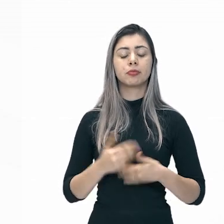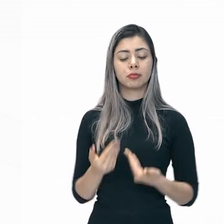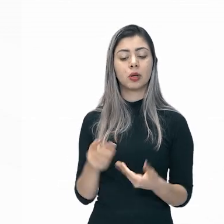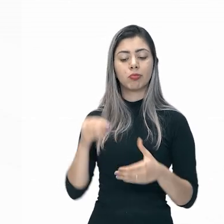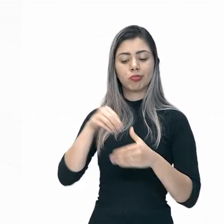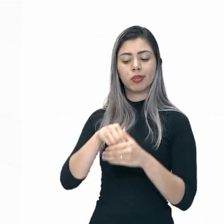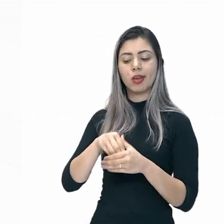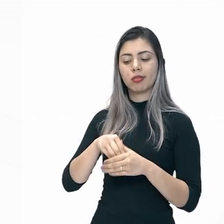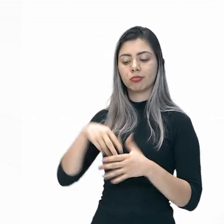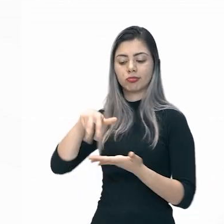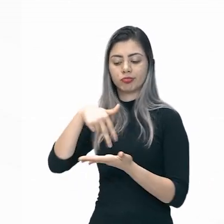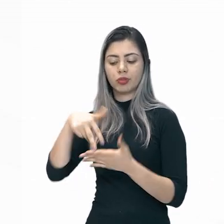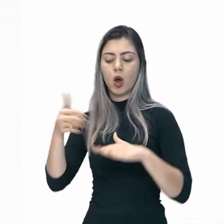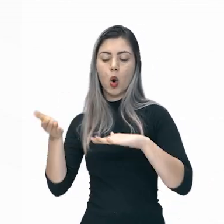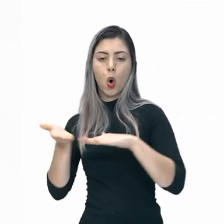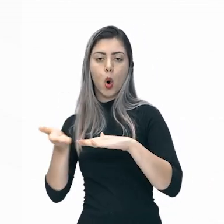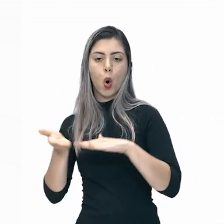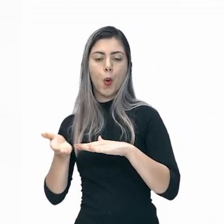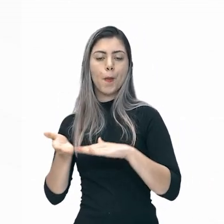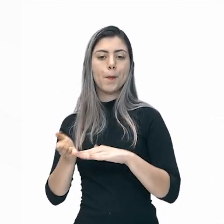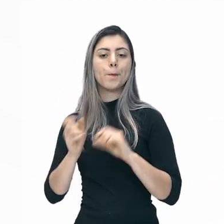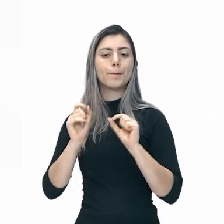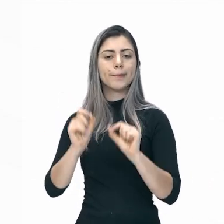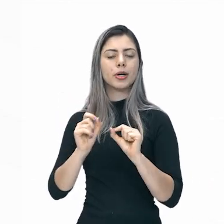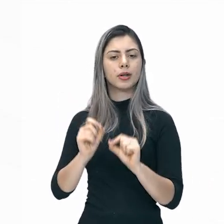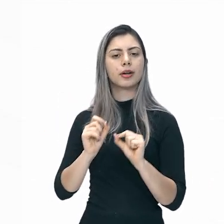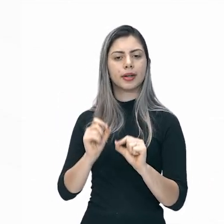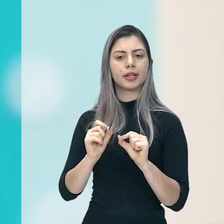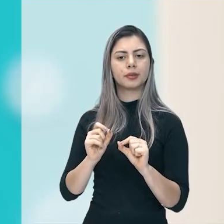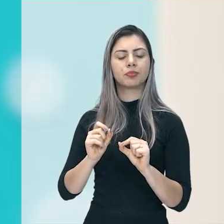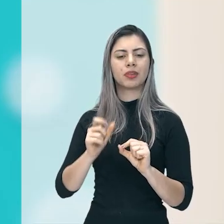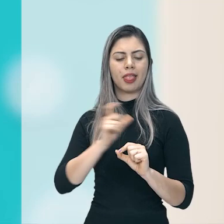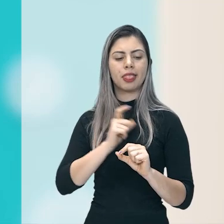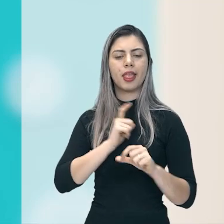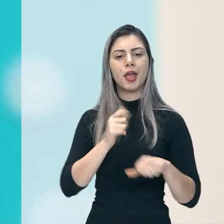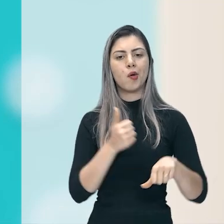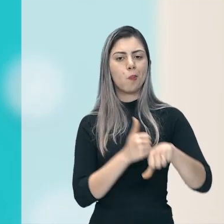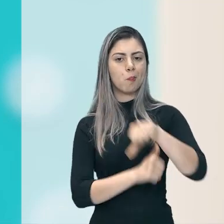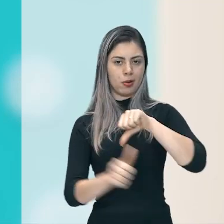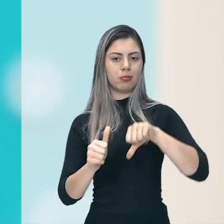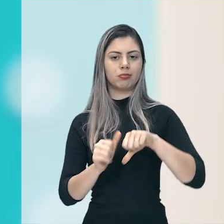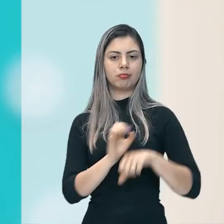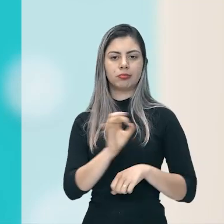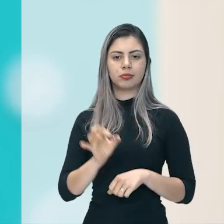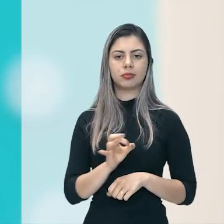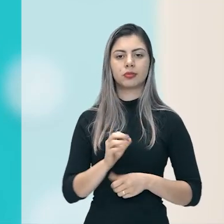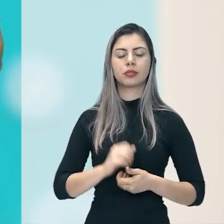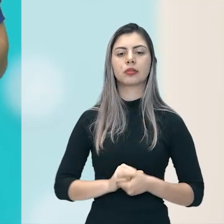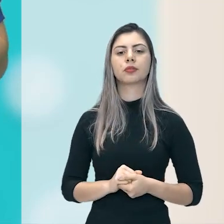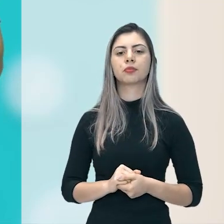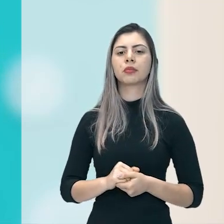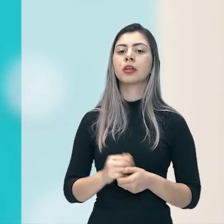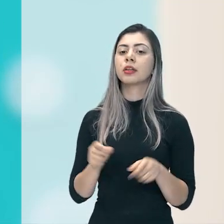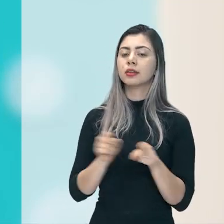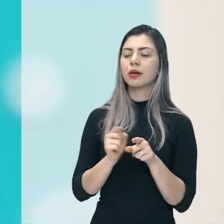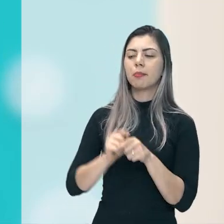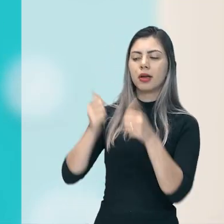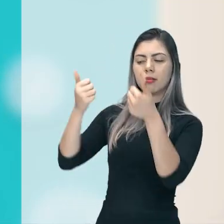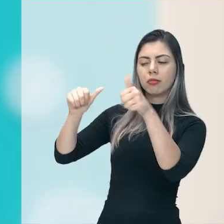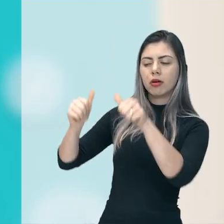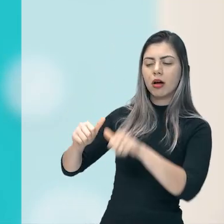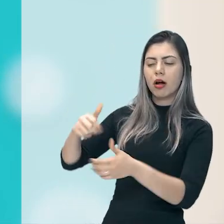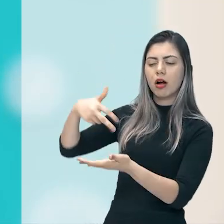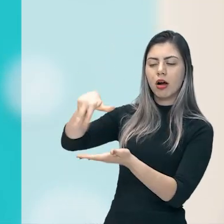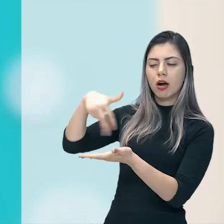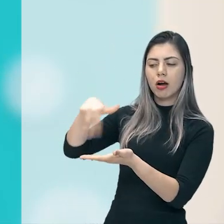dança contemporânea, nós vamos ver que nós falamos sobre a questão das leituras que envolve,